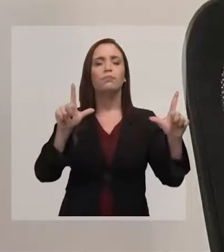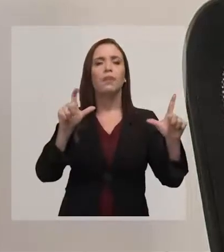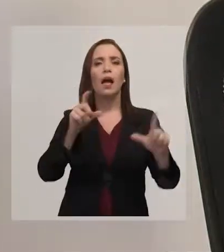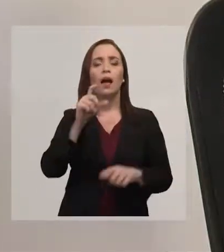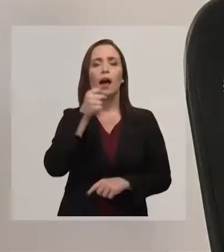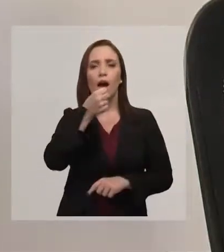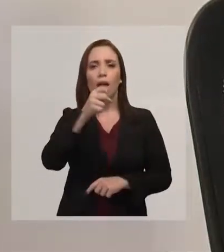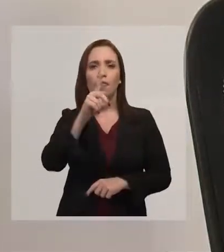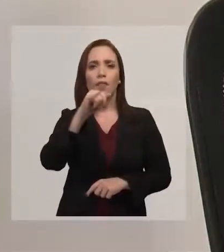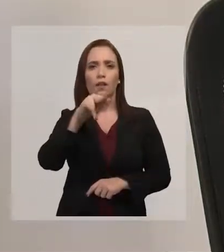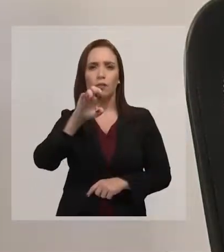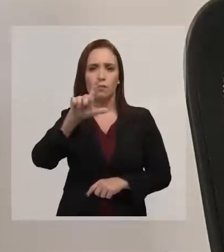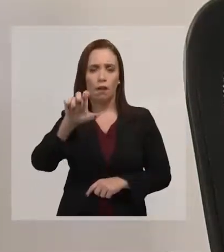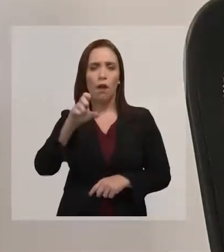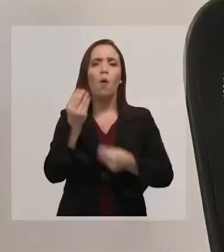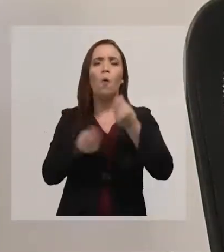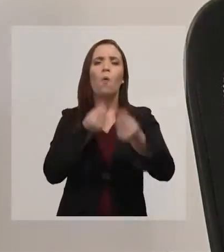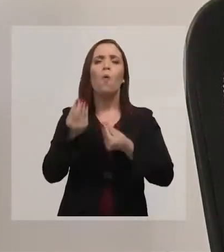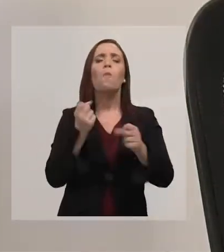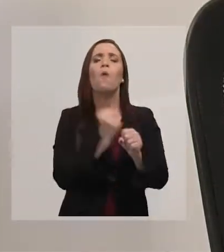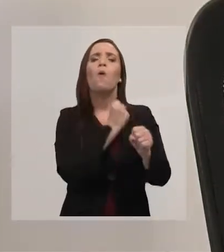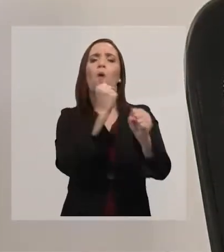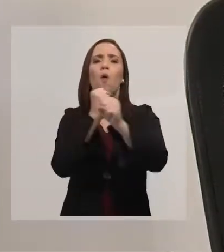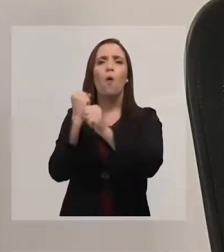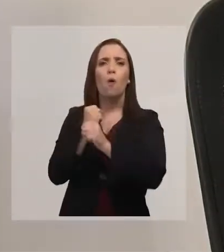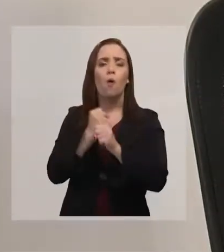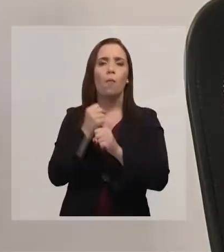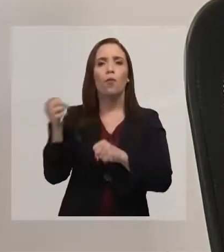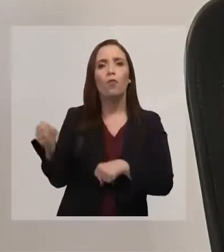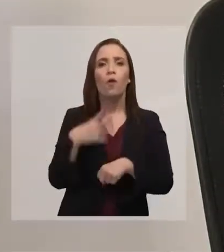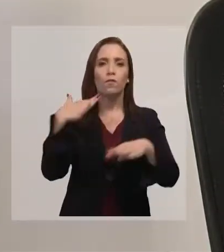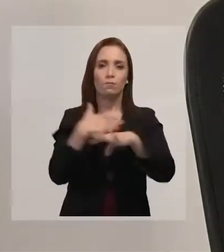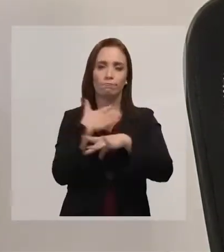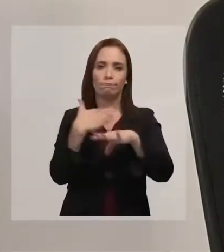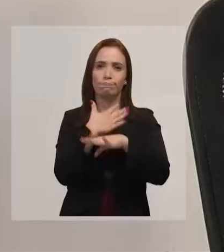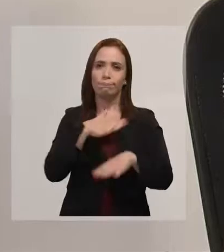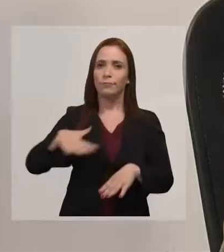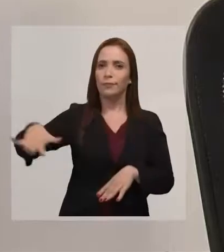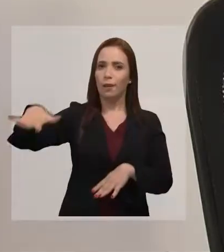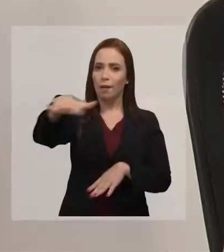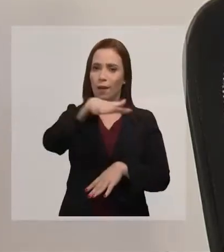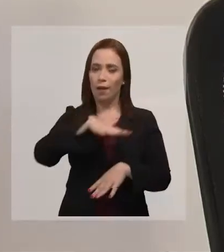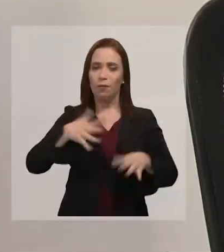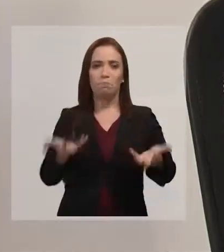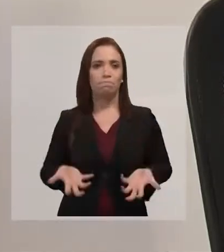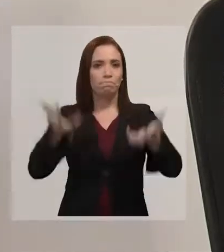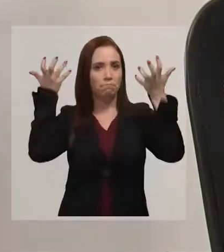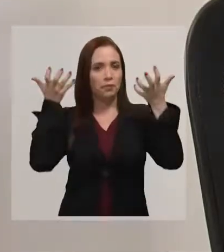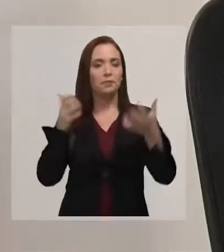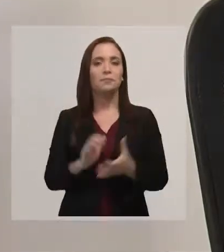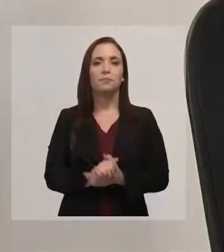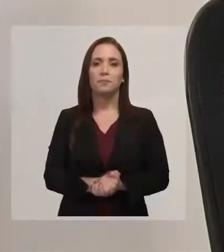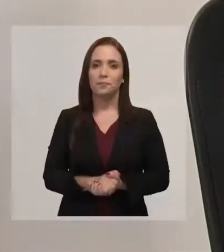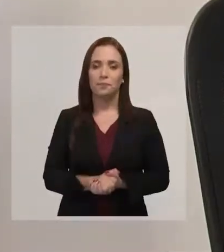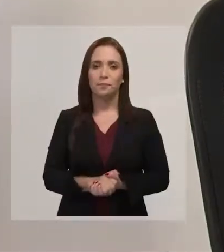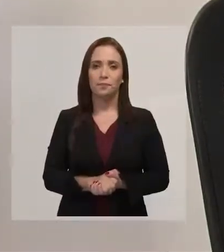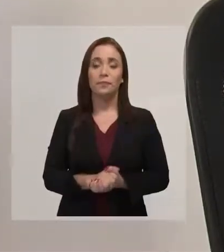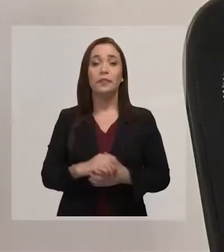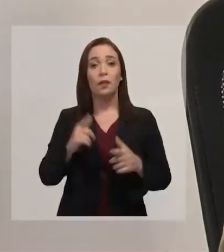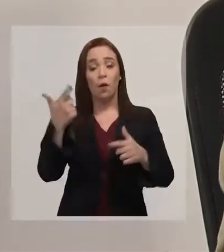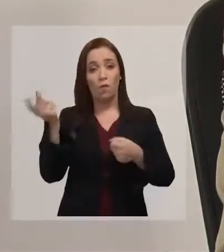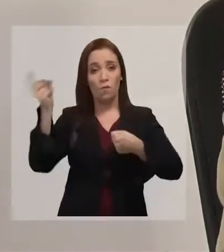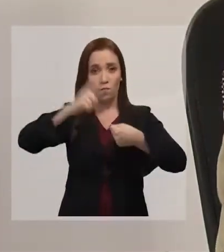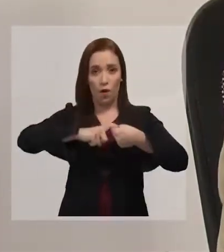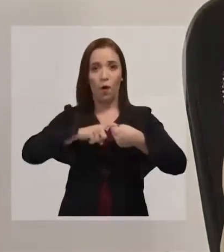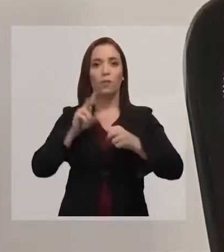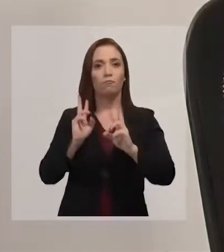Daniele Campos sobre como estão as obras, né, de modernização, de requalificação, revitalização do Centro Histórico de Fortaleza. Em seguida,